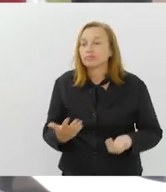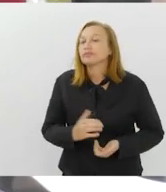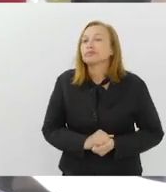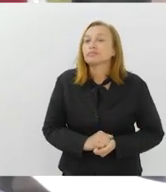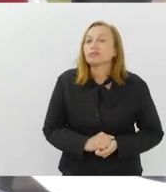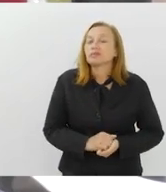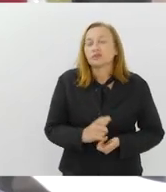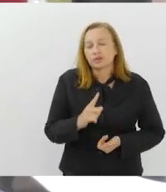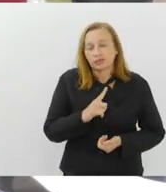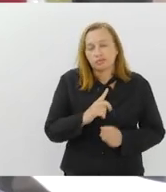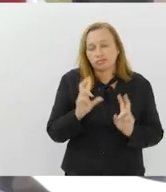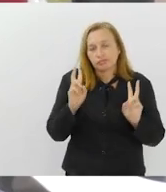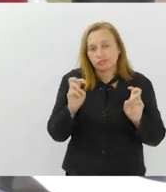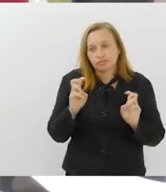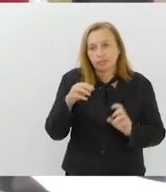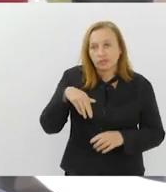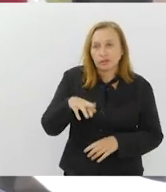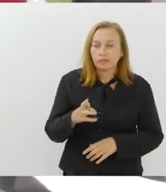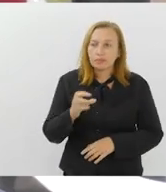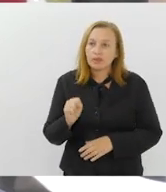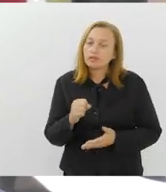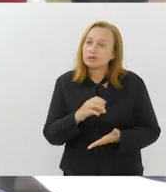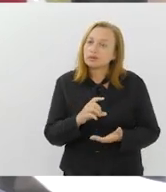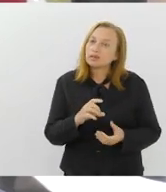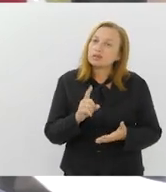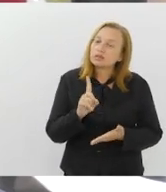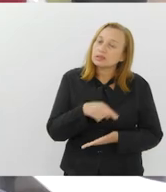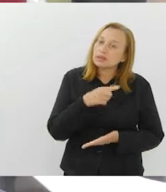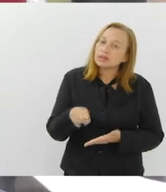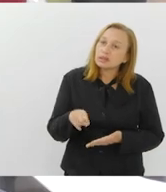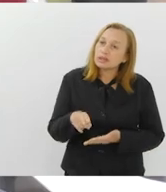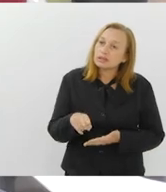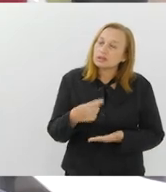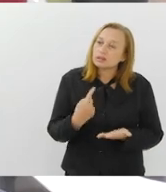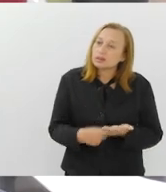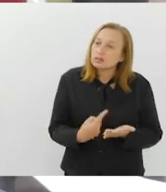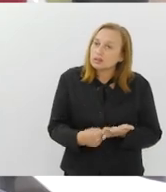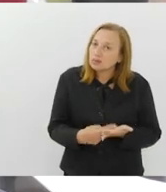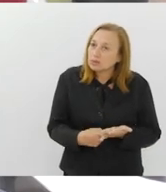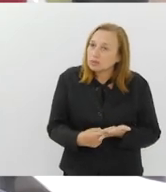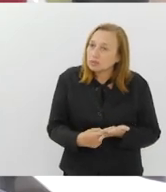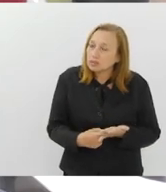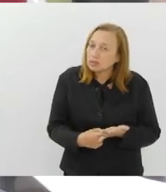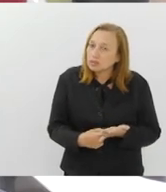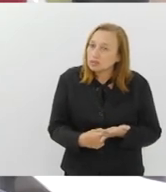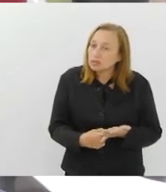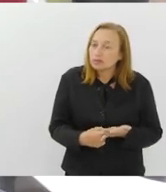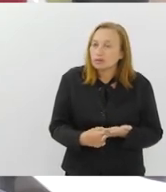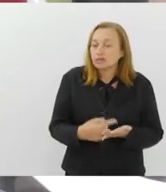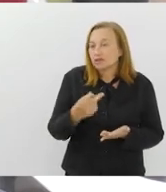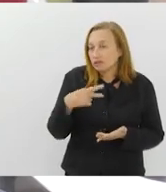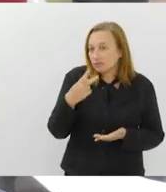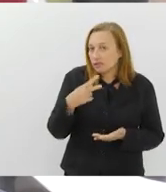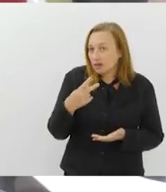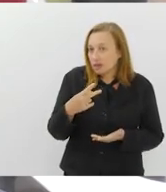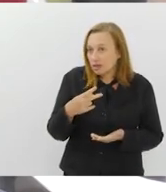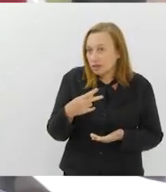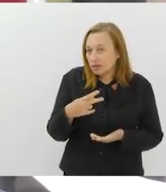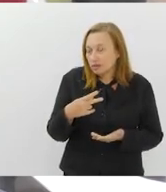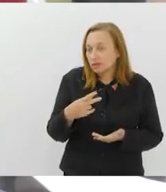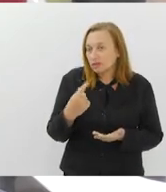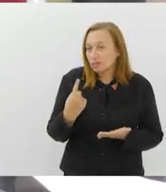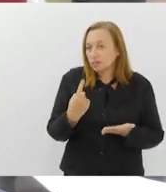nós temos casos, Marcos, de cancelamentos posteriores ao acordo verbal, que foi ao